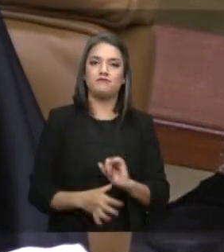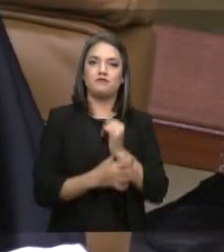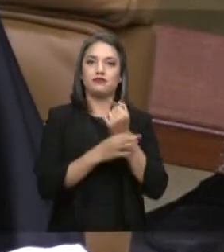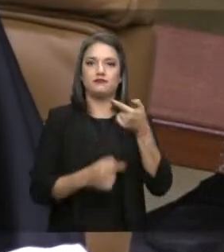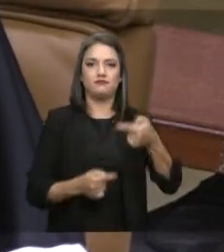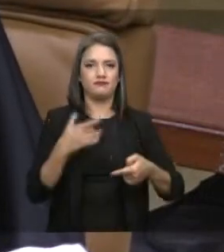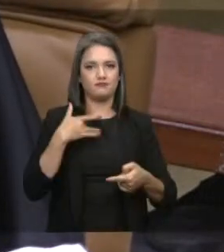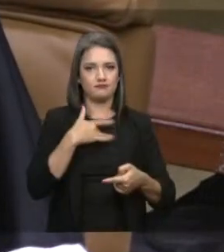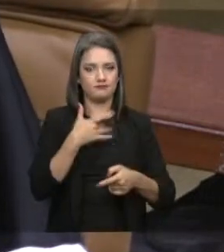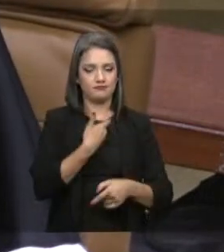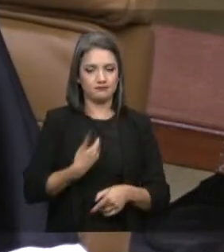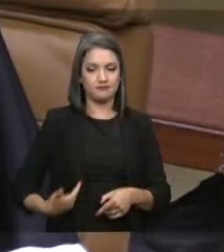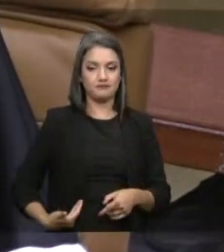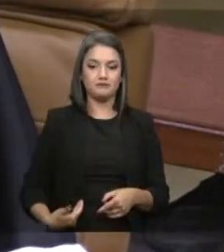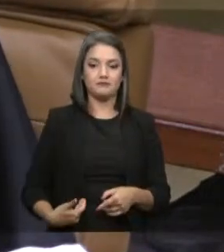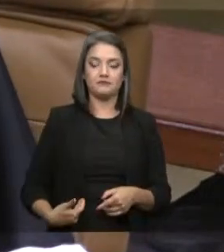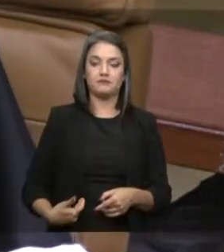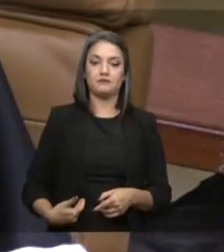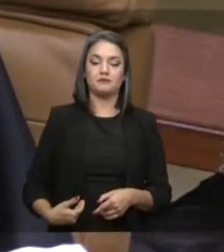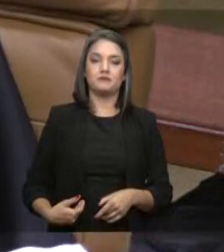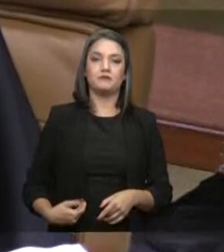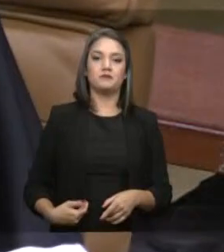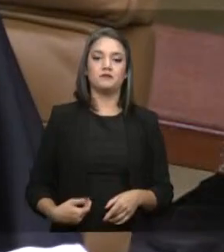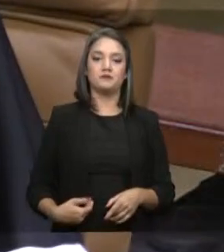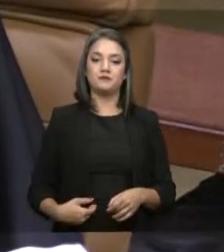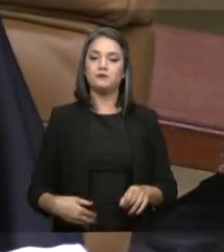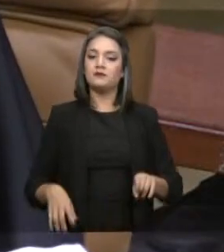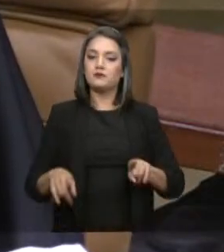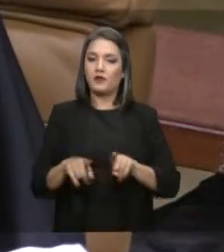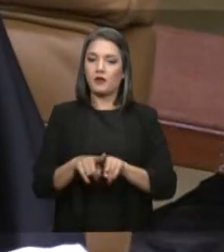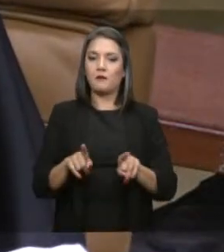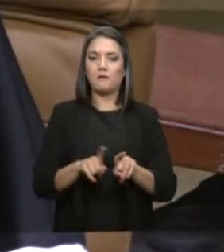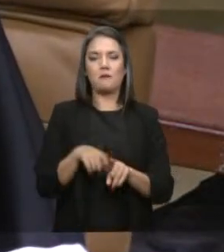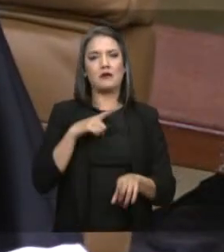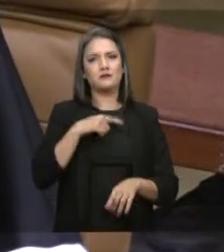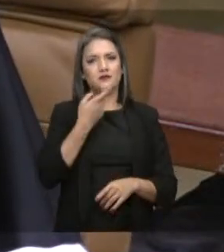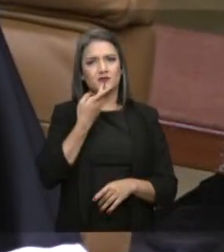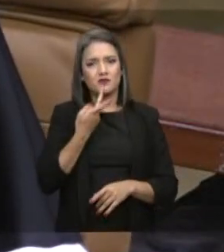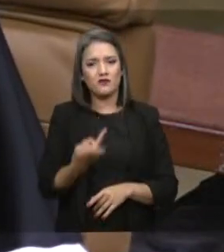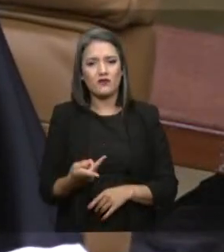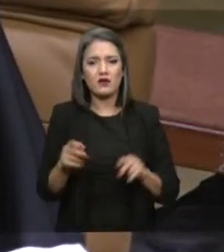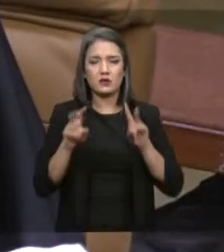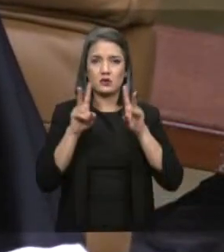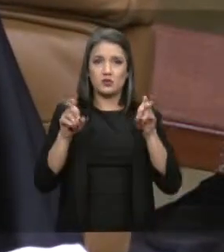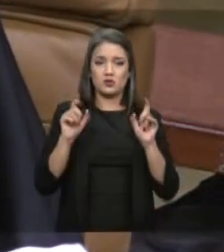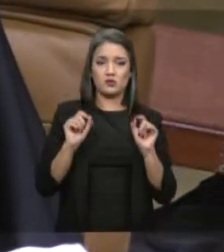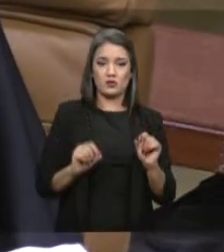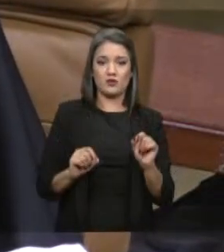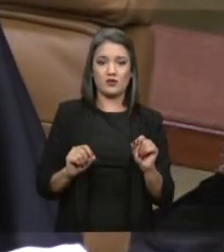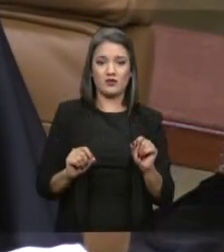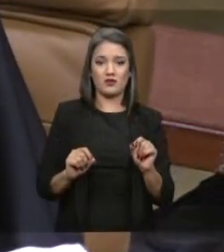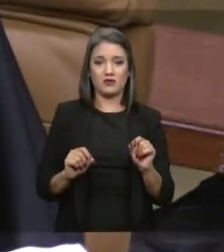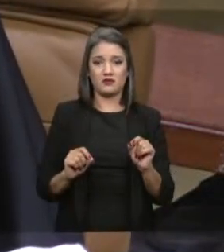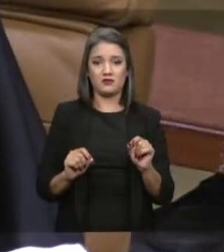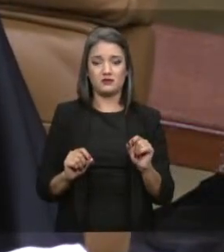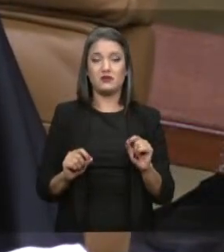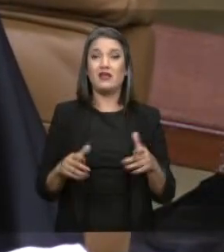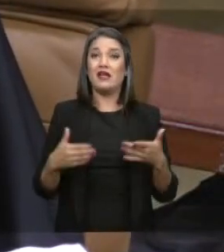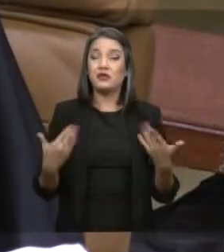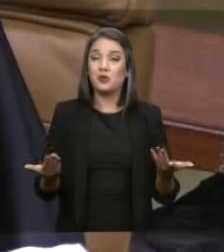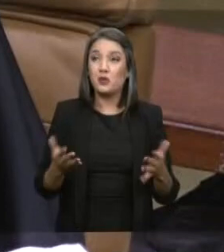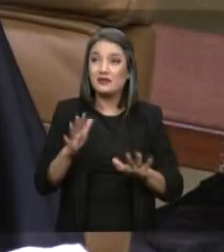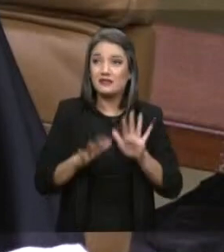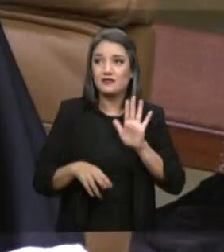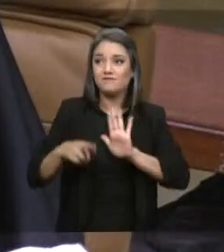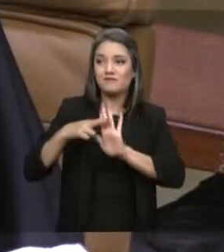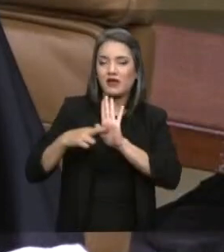pública a demais tenho insistido sobre o fato que em situações de dance incerteza